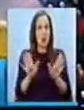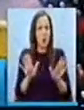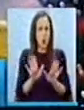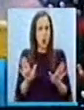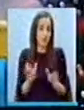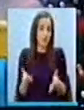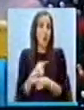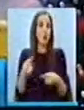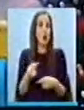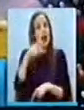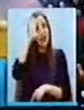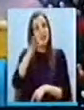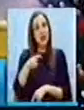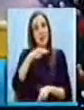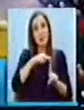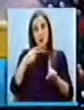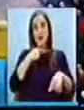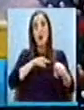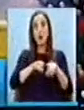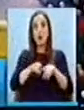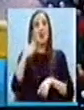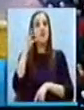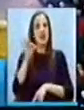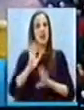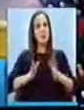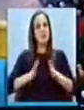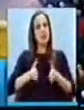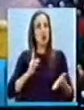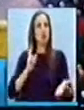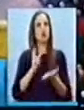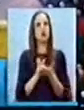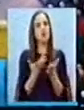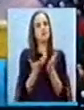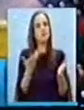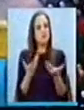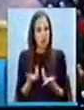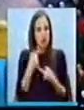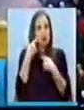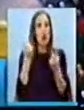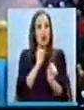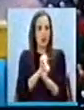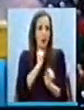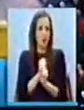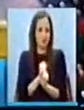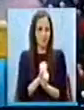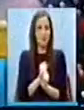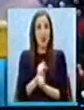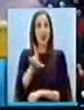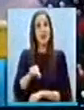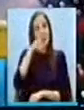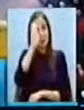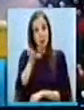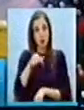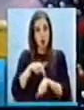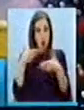que, do ponto de vista político, a França precisava de um resultado, precisava de mostrar trabalho. Também sabemos que,